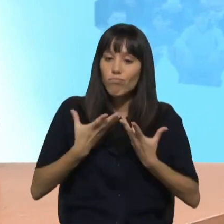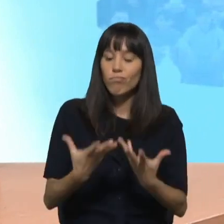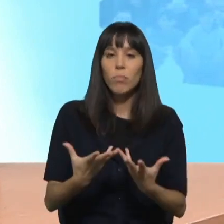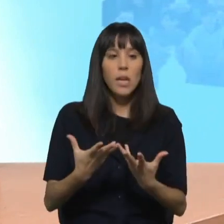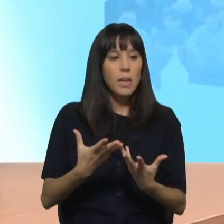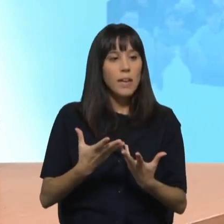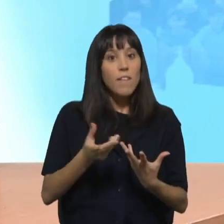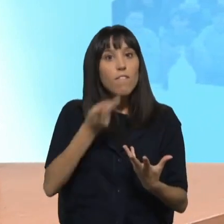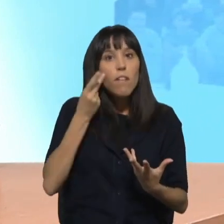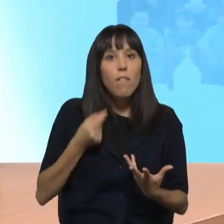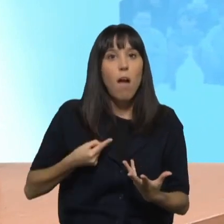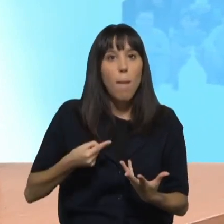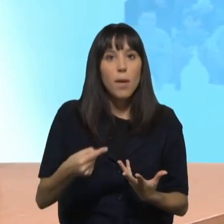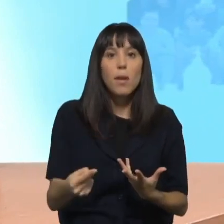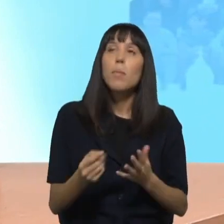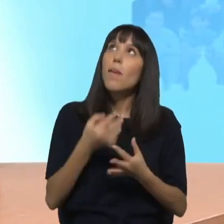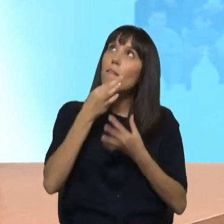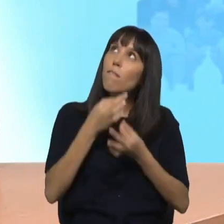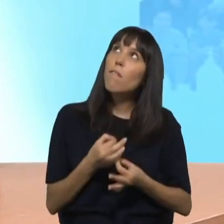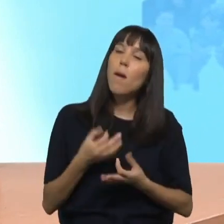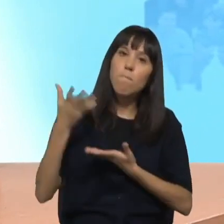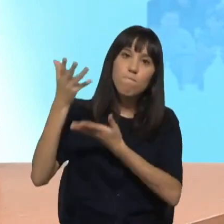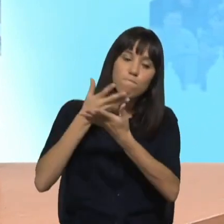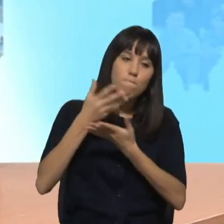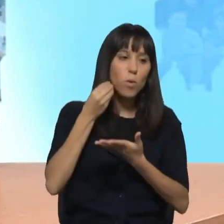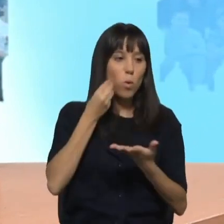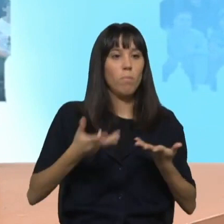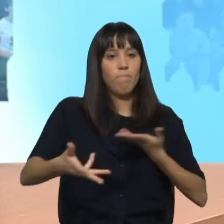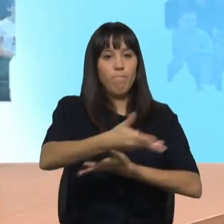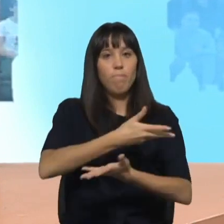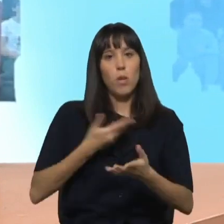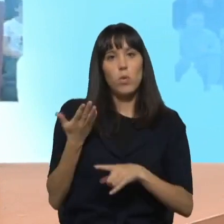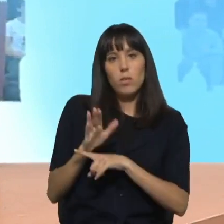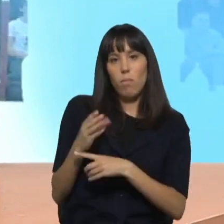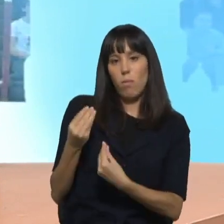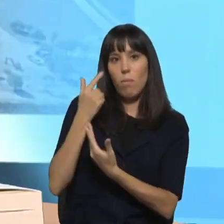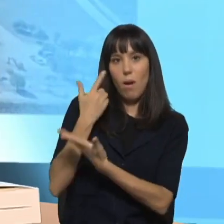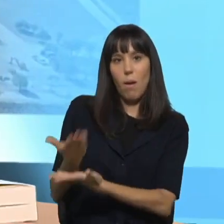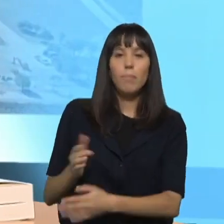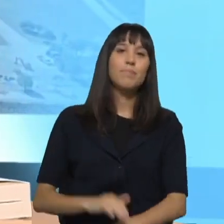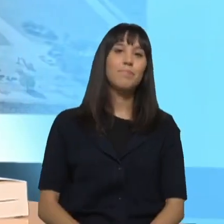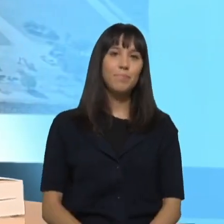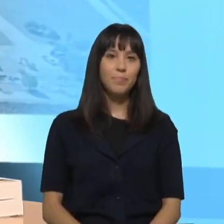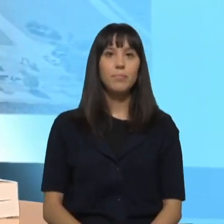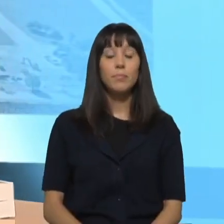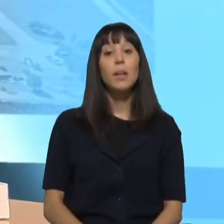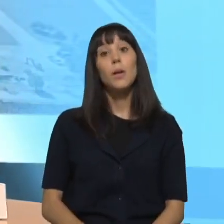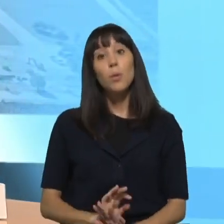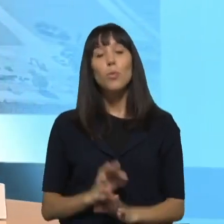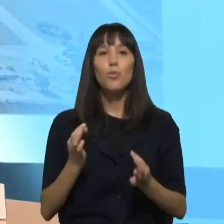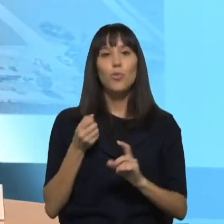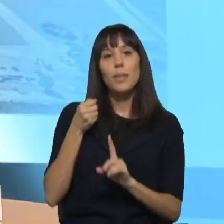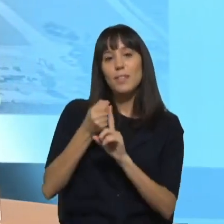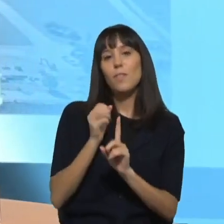e punha a fé em diálogo com o tempo e com as coisas que estava a viver, é um grande exemplo. Fica, enfim, esse